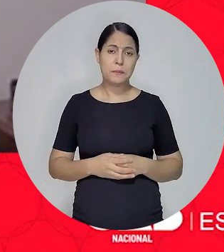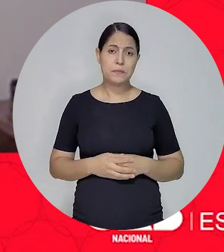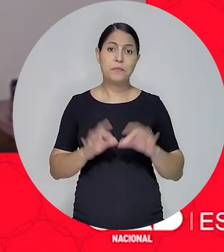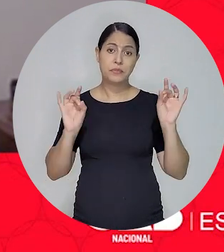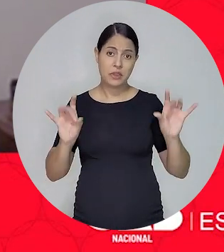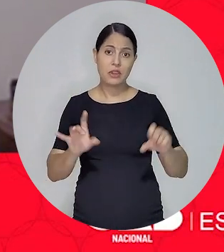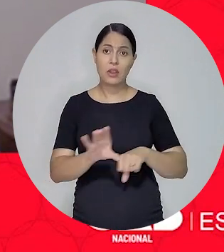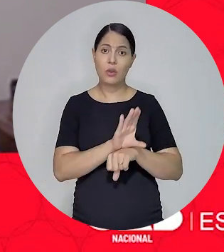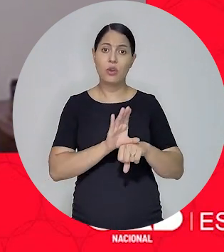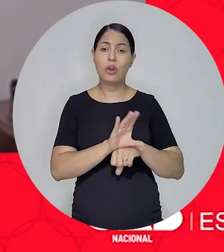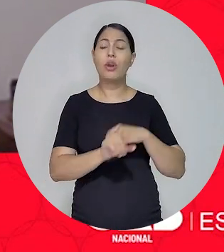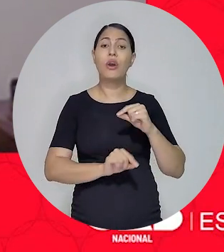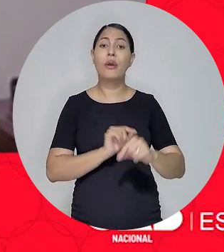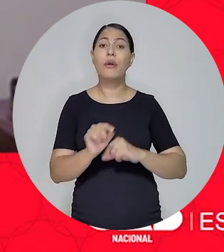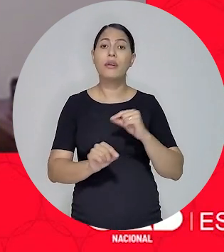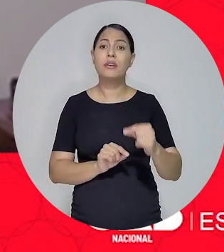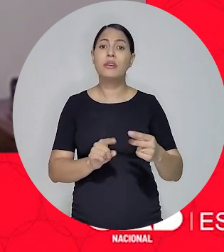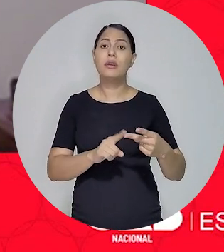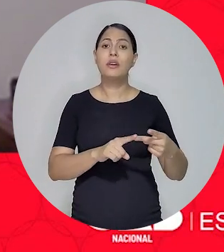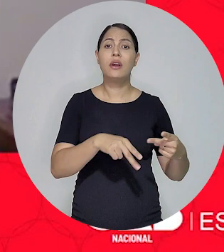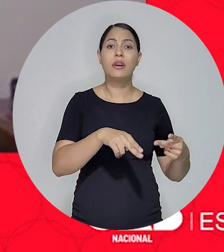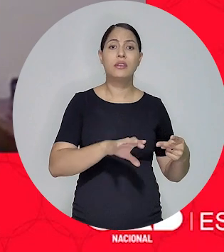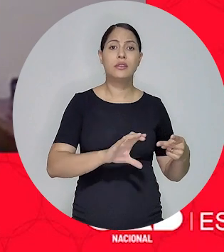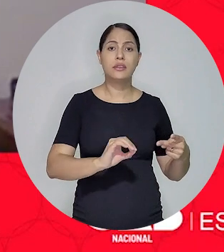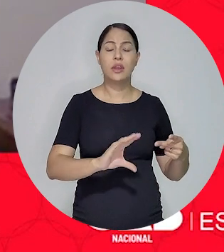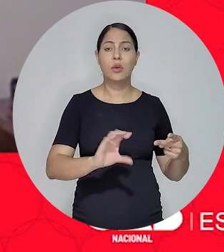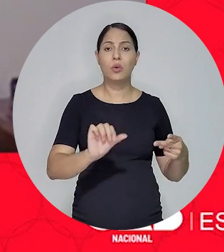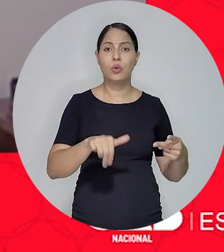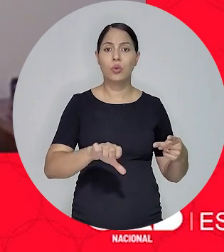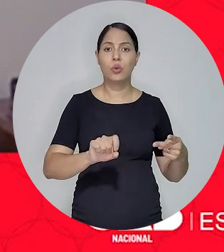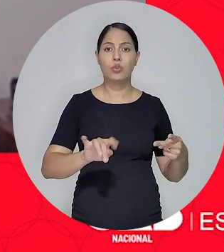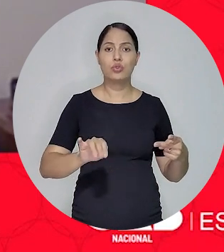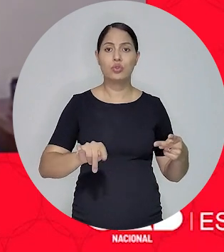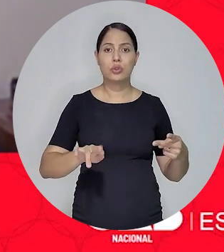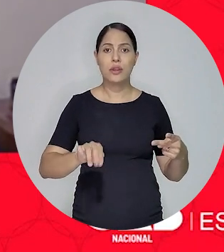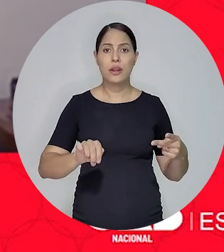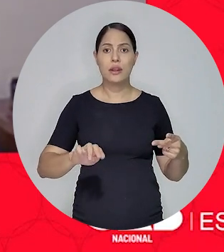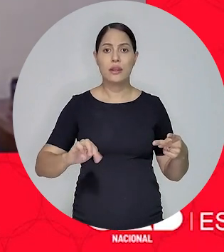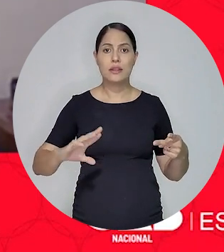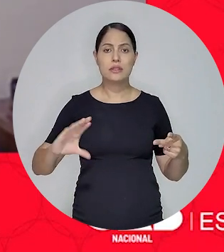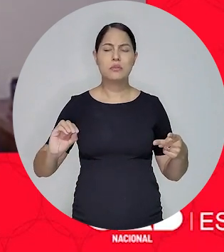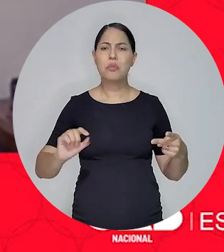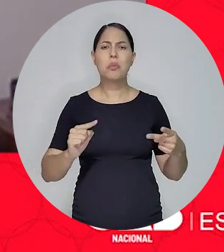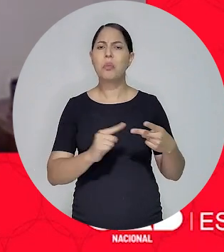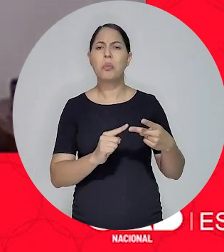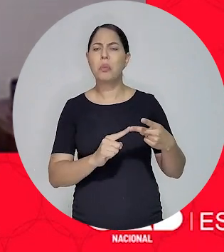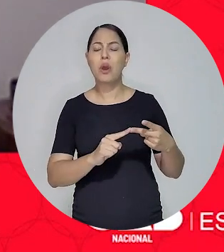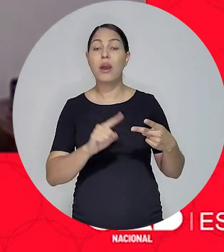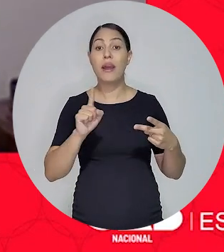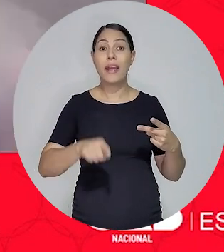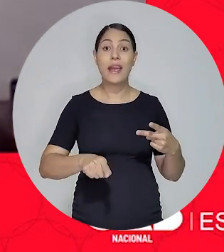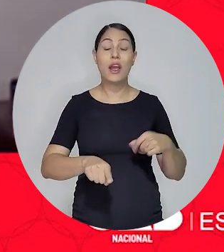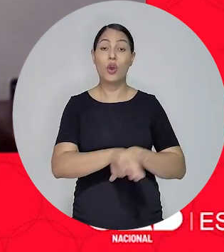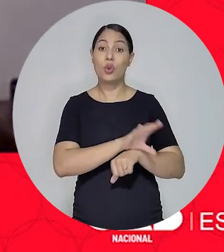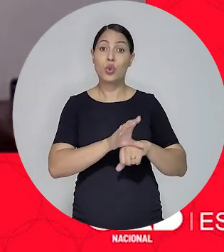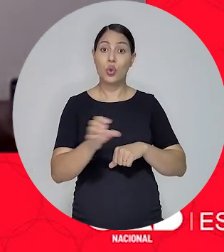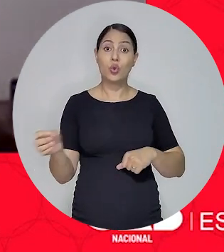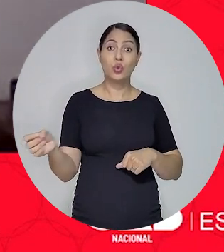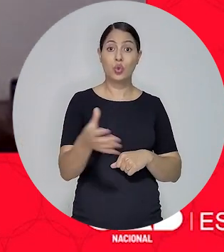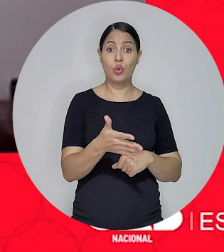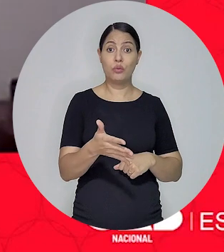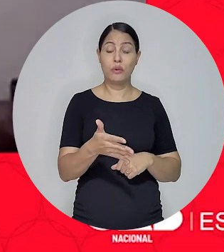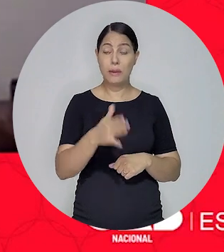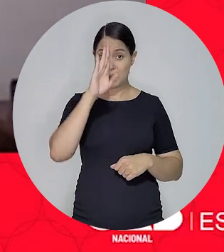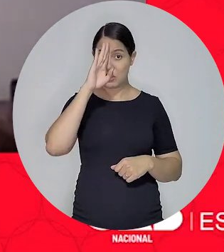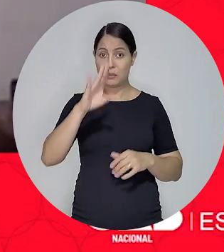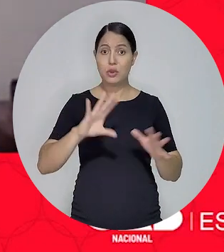público, e mais especificamente pelo direito constitucional, que é o problema do neoconstitucionalismo. Esse novo constitucionalismo que se impõe